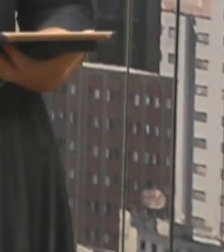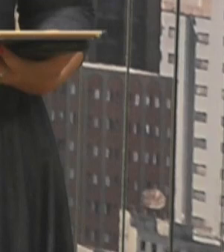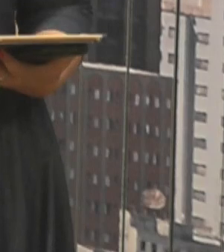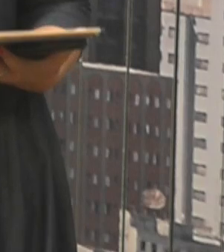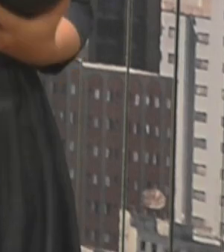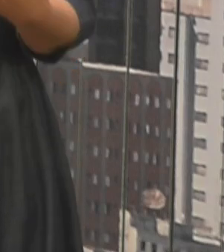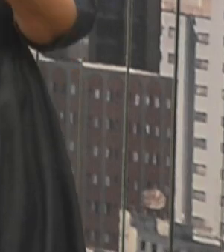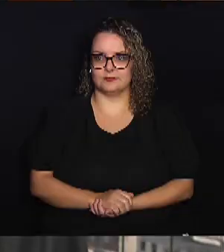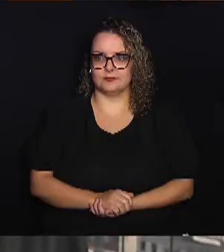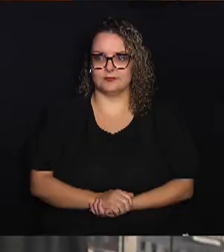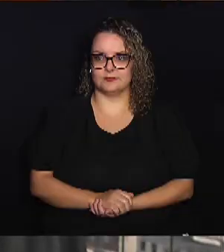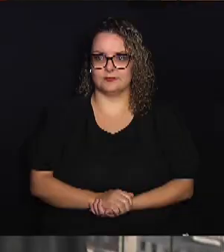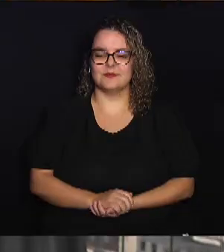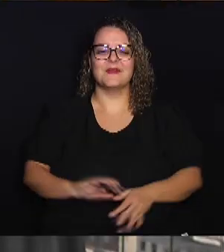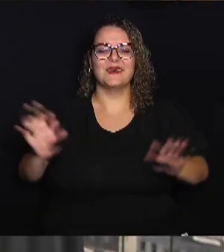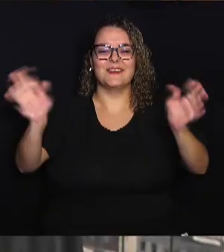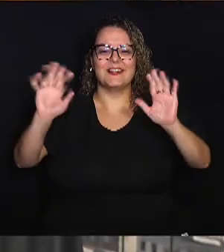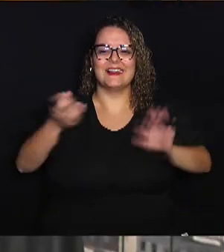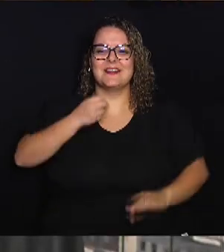Olá, boa tarde.